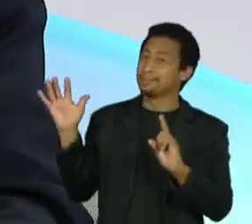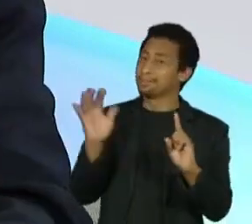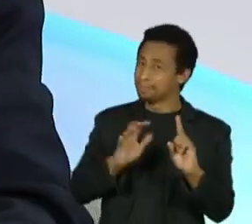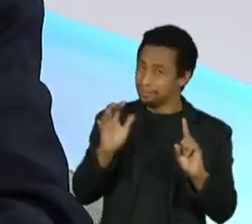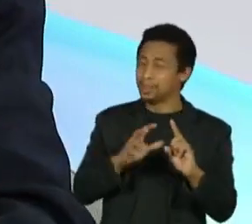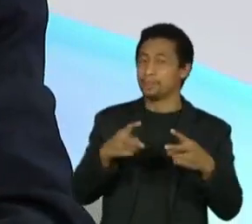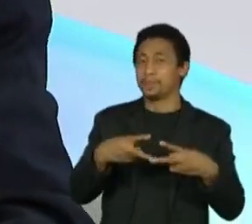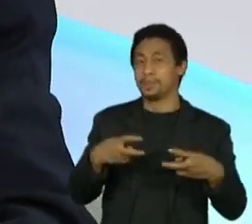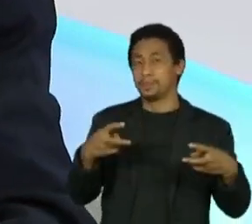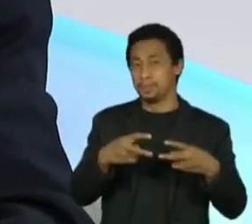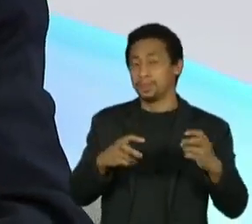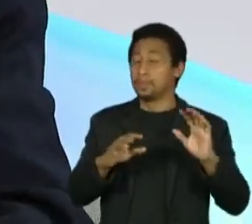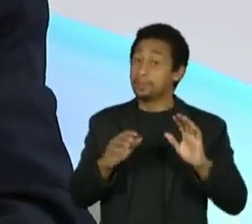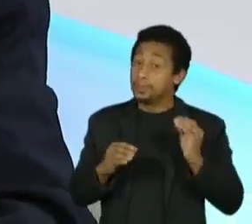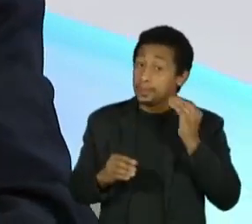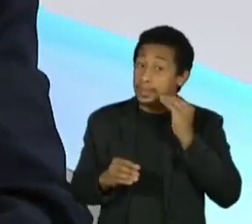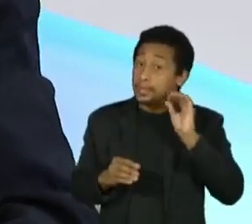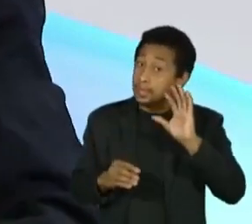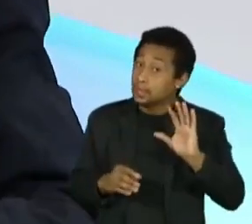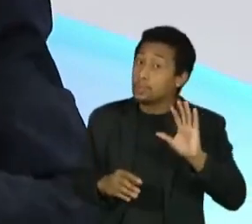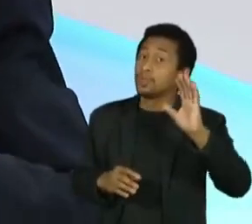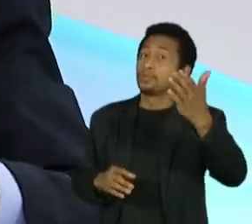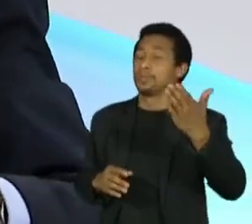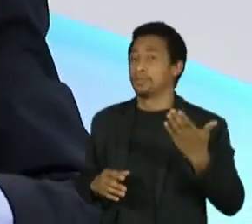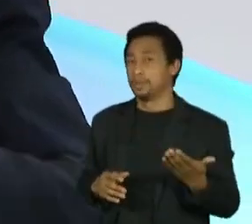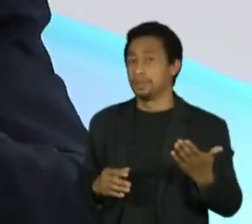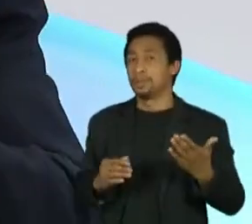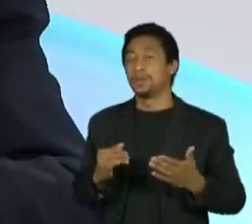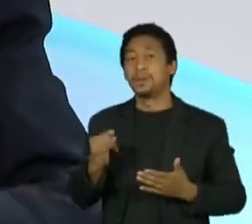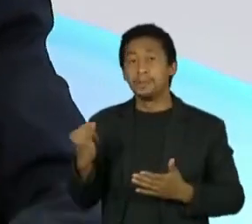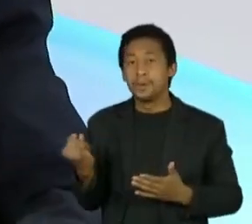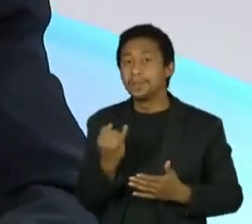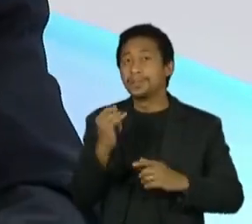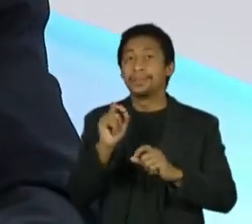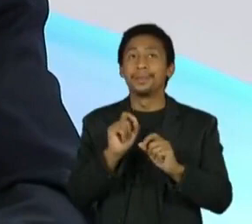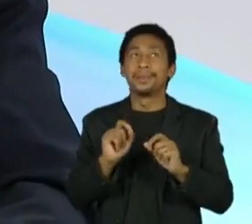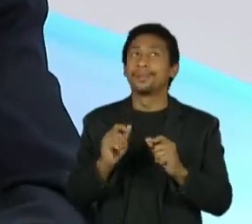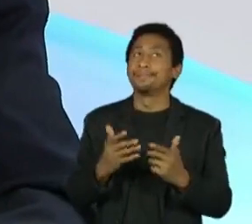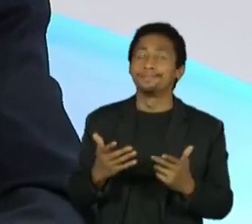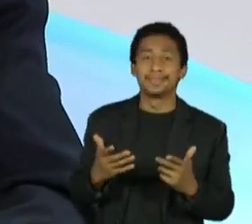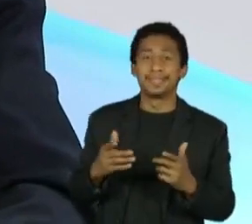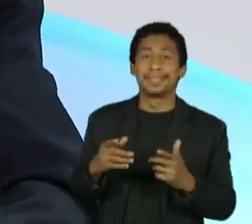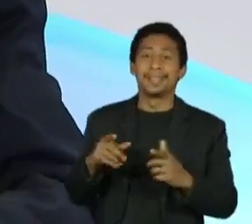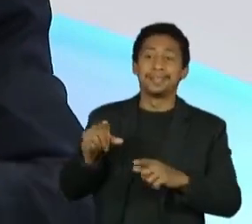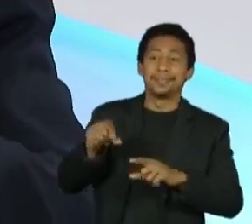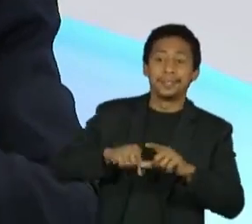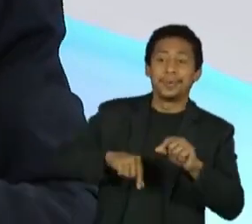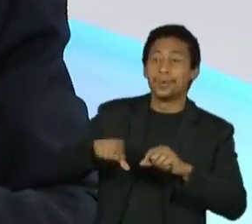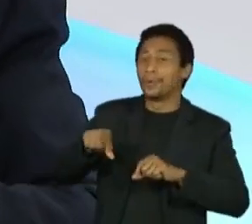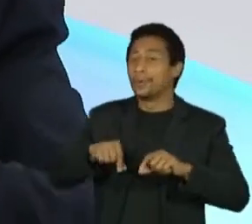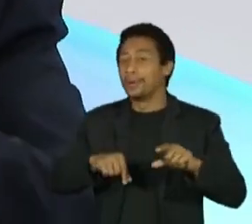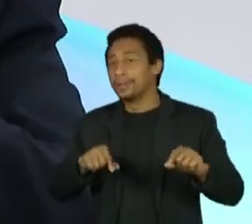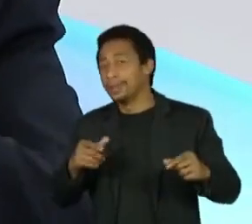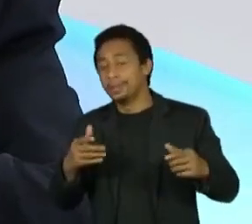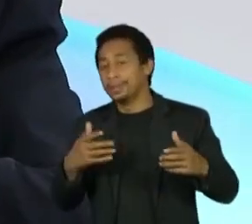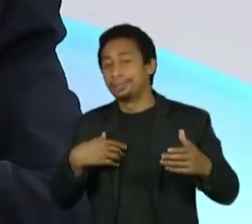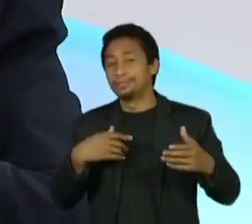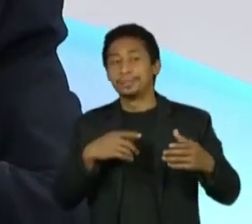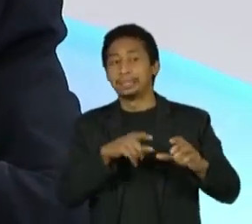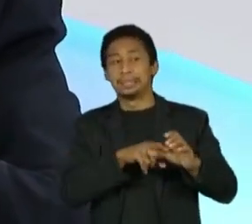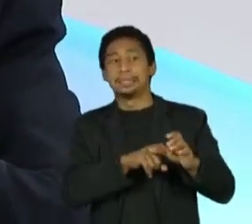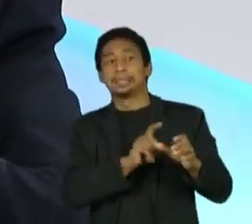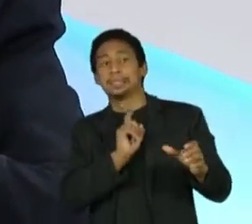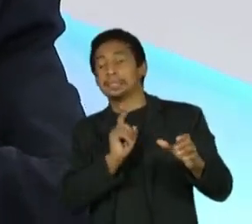endereçar soluções mas o fundamental é de que a gente não se escolhe eu falei assim de mercado que eles estão se tu escolhe